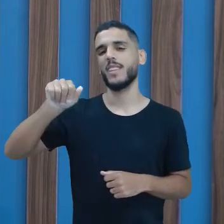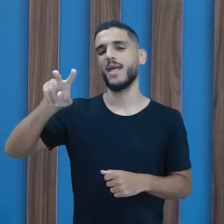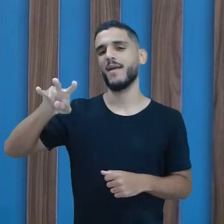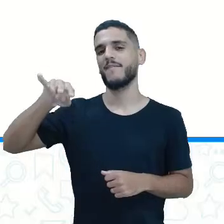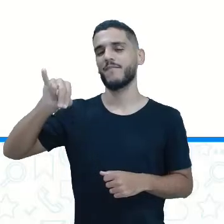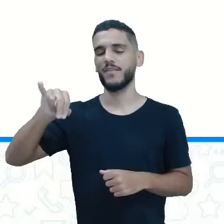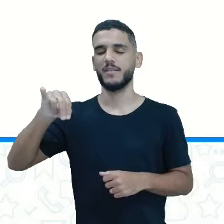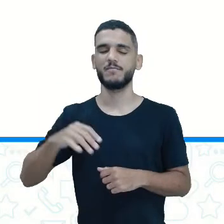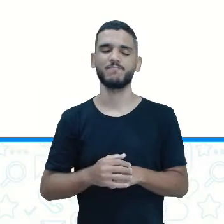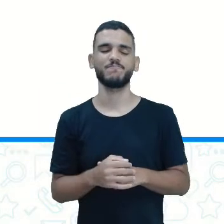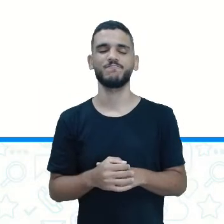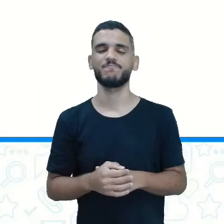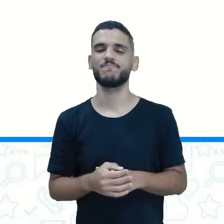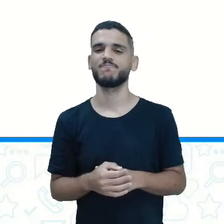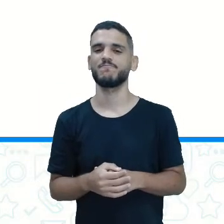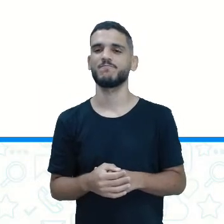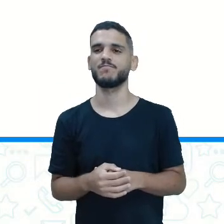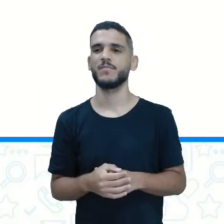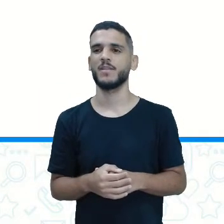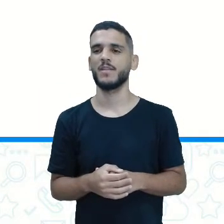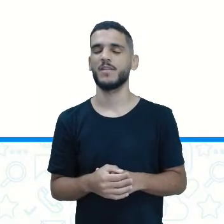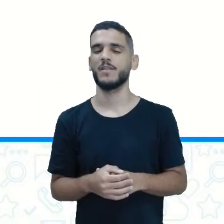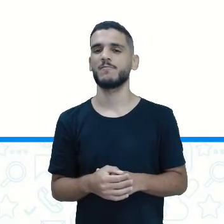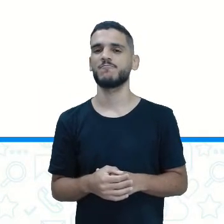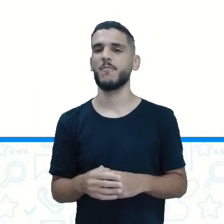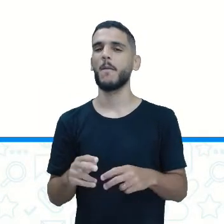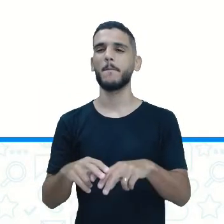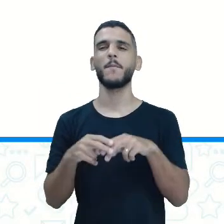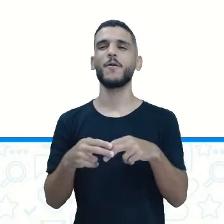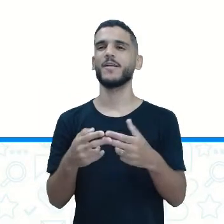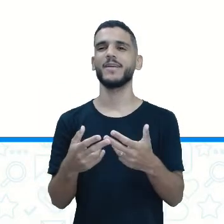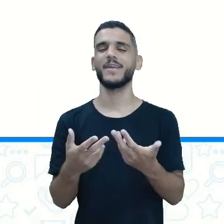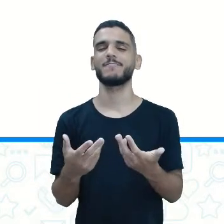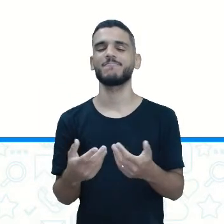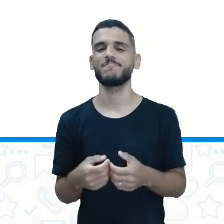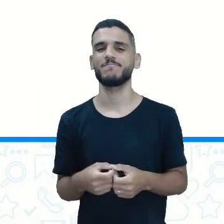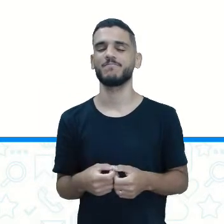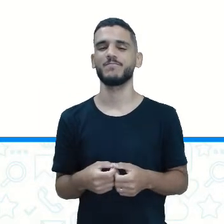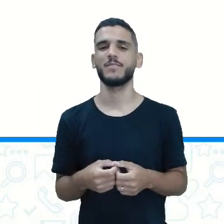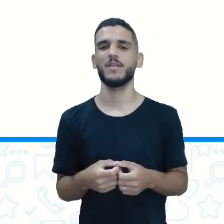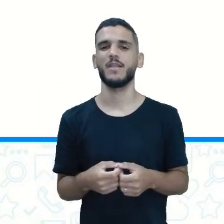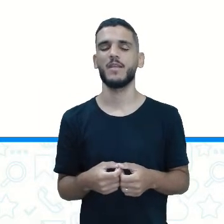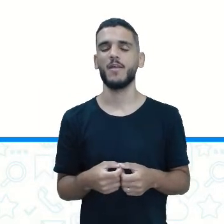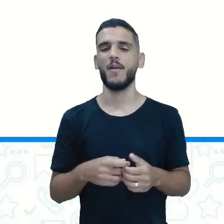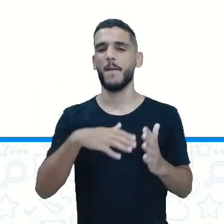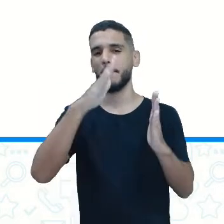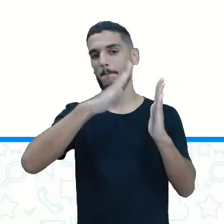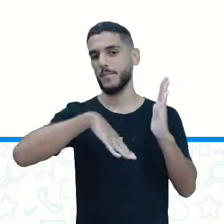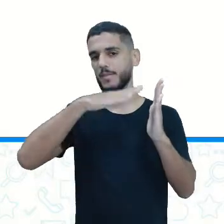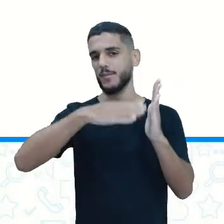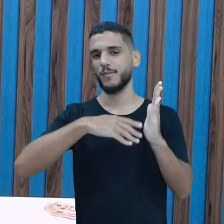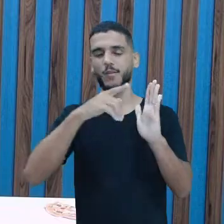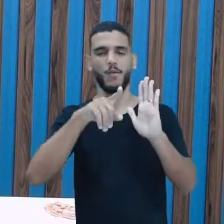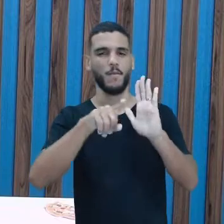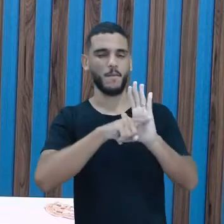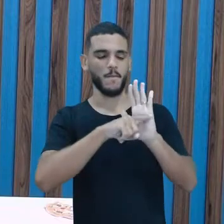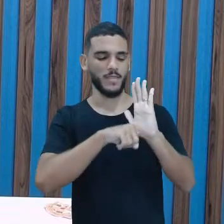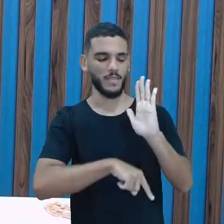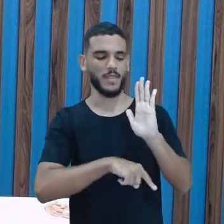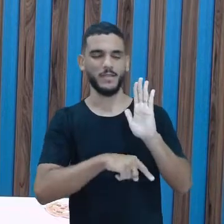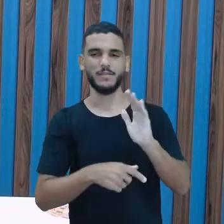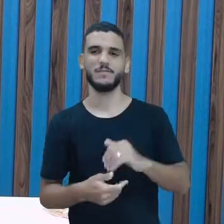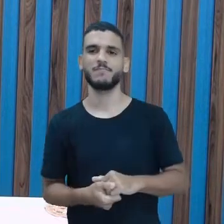Isabela. Explica por quê, Isabela. Por que Davi não atendeu o comando? Ele não pintou a metade, ele pintou o quê? Conta aí pra